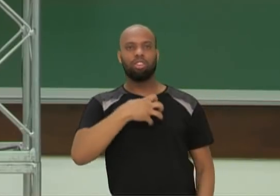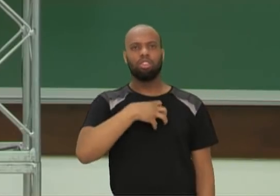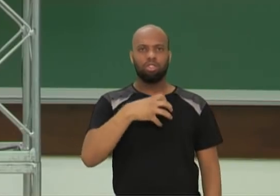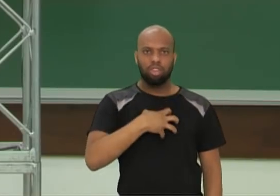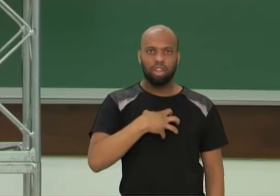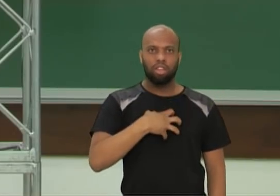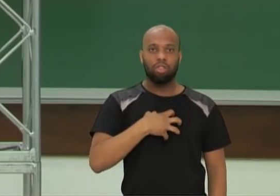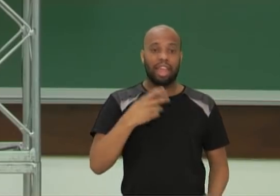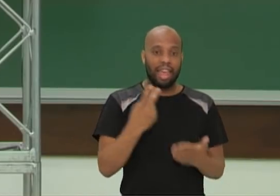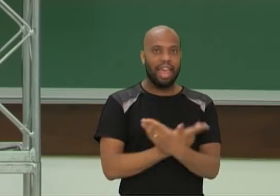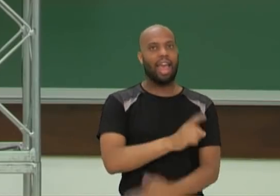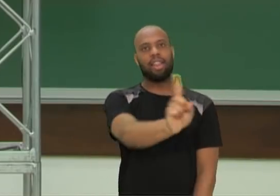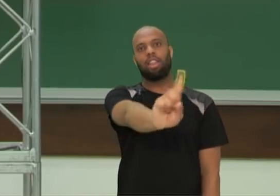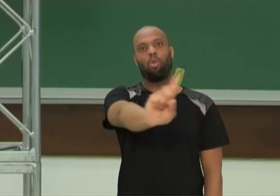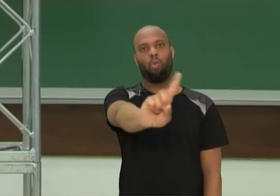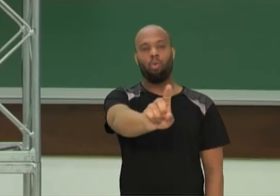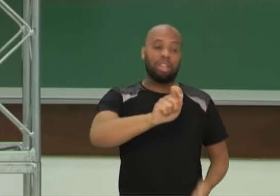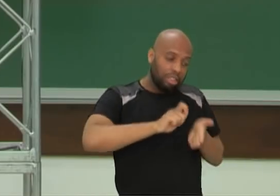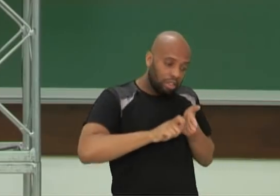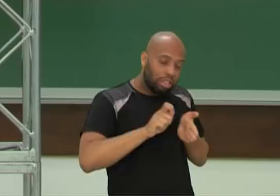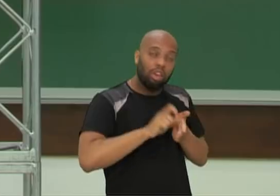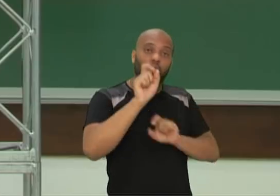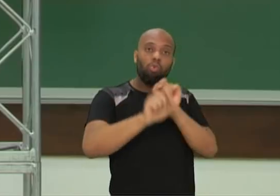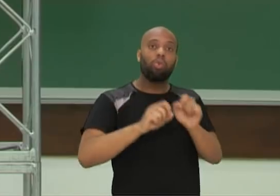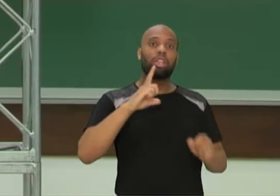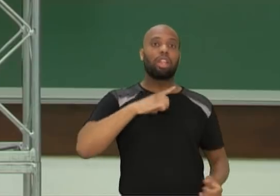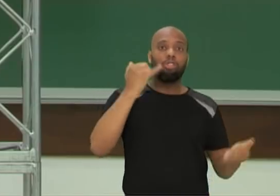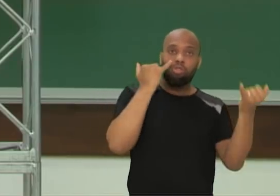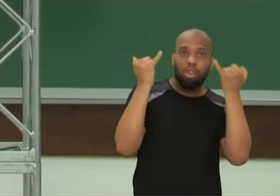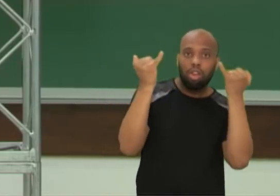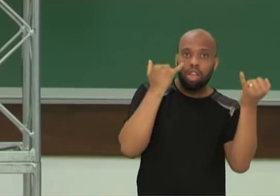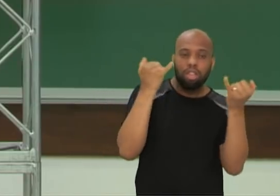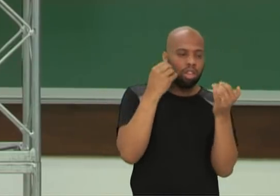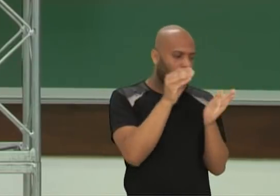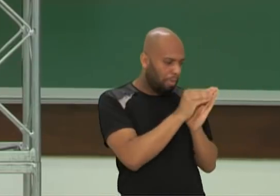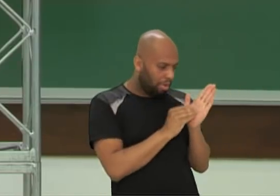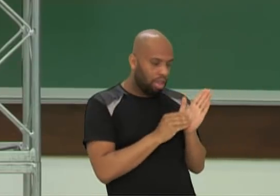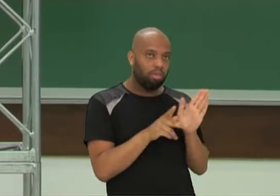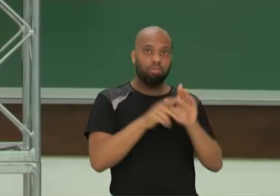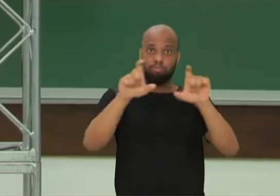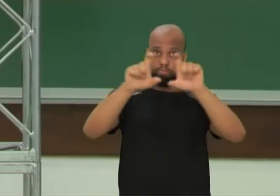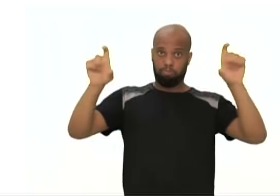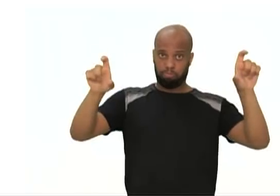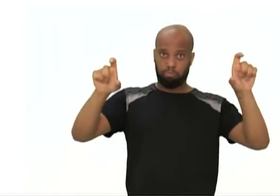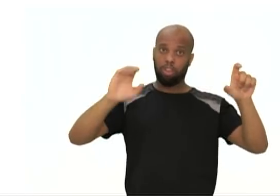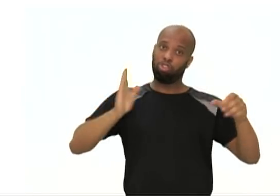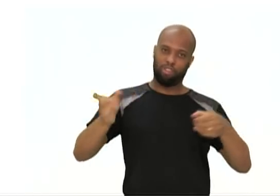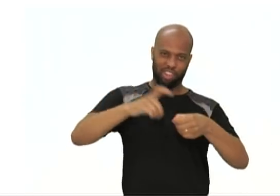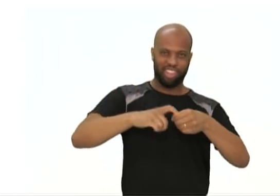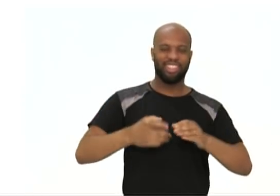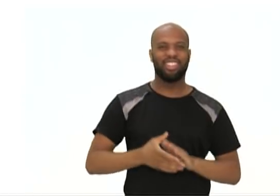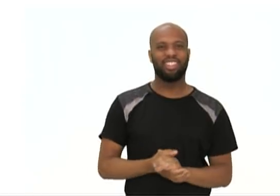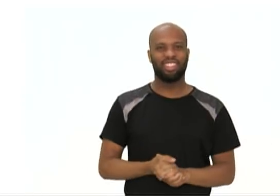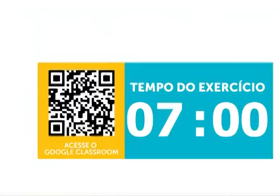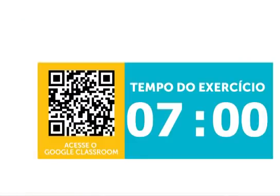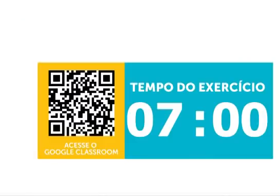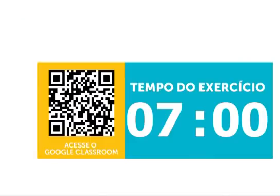você não vai errar. Escreve quais são os dados que você tem deste enunciado. A gente se vê daqui a pouquinho.